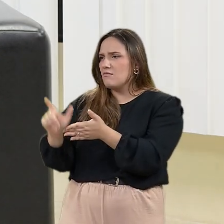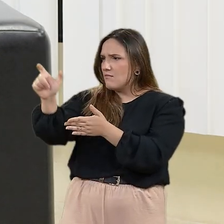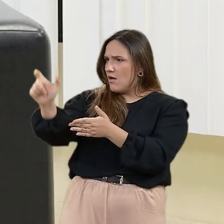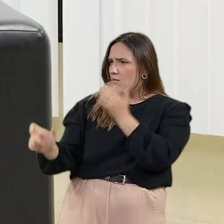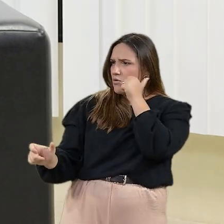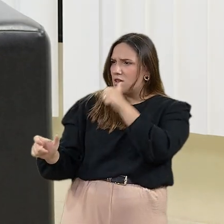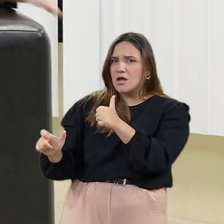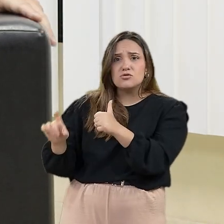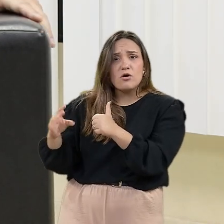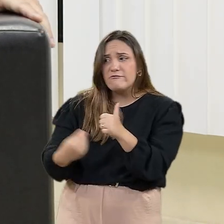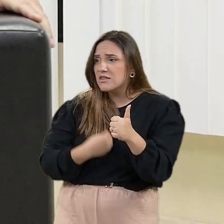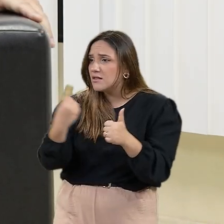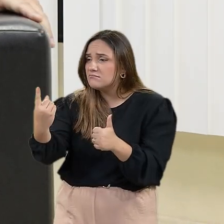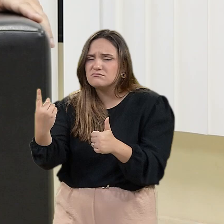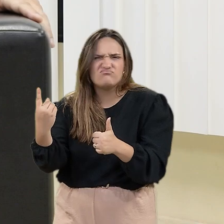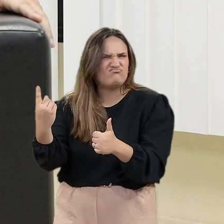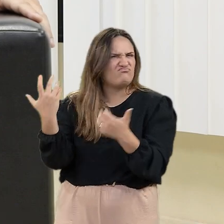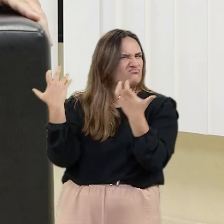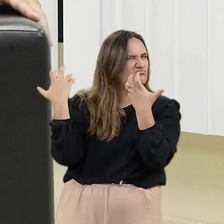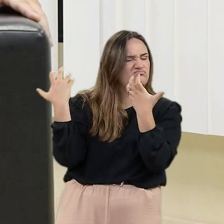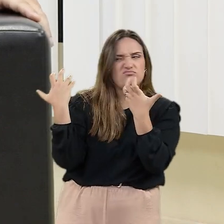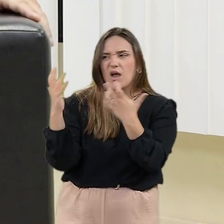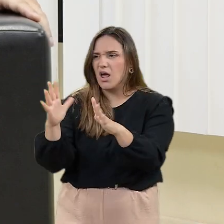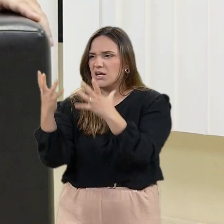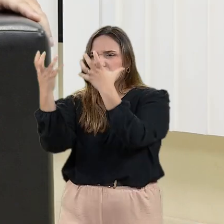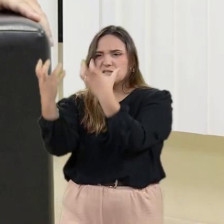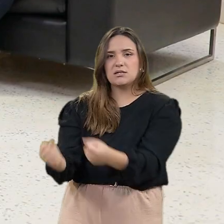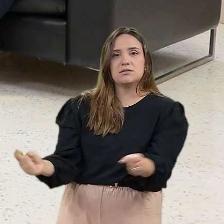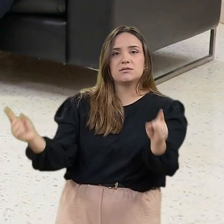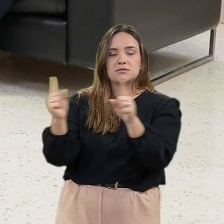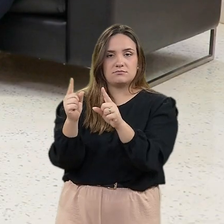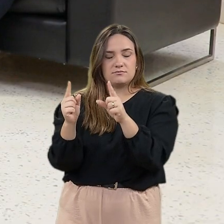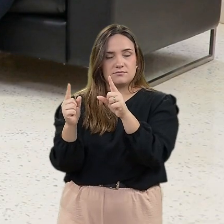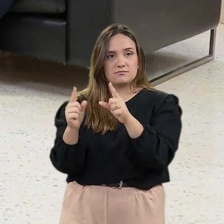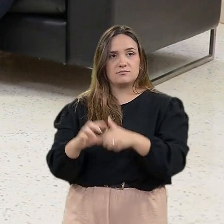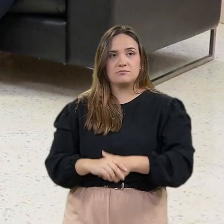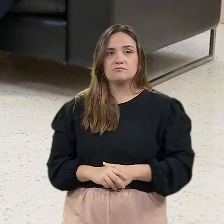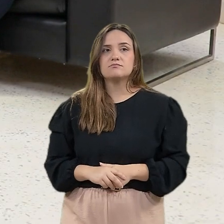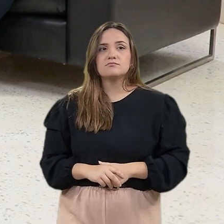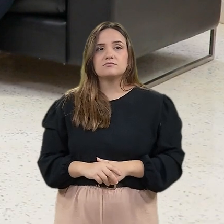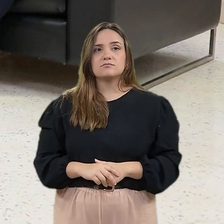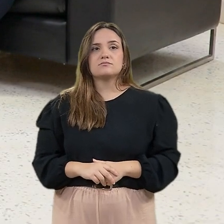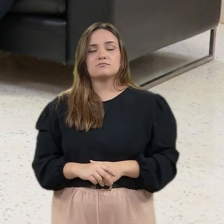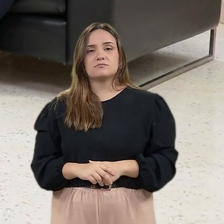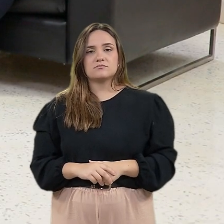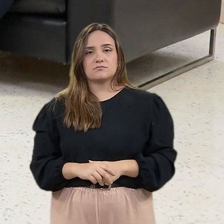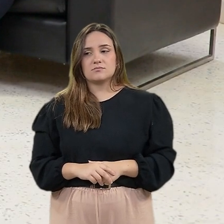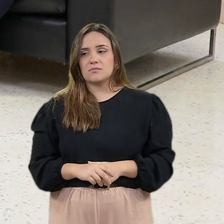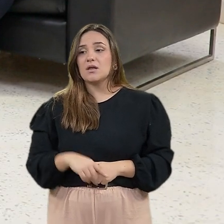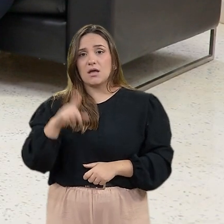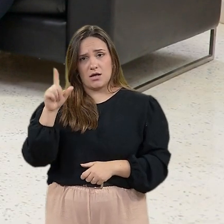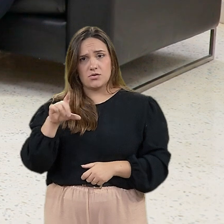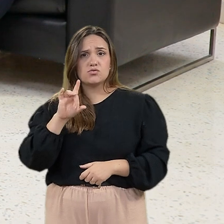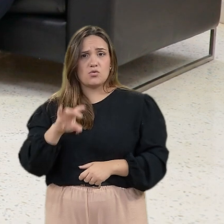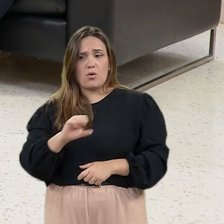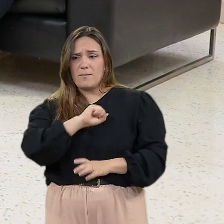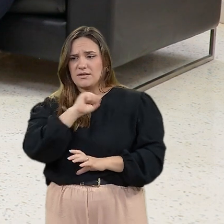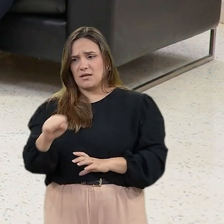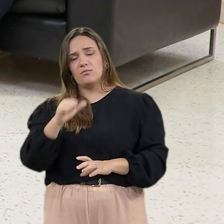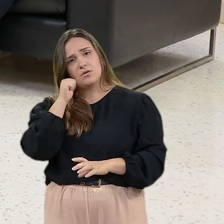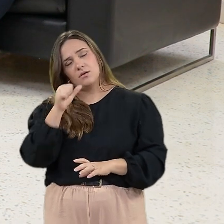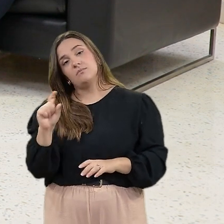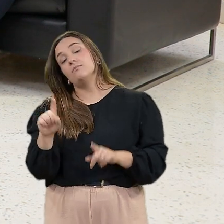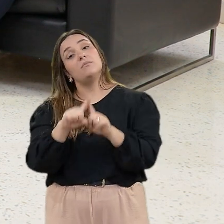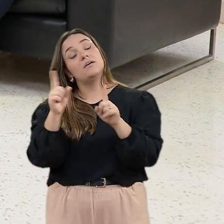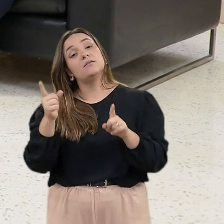manifestação de alguém que seja do gênero feminino. Ele não aceita isso. Isso não envolve só o feminicídio, mas